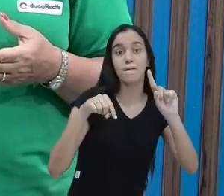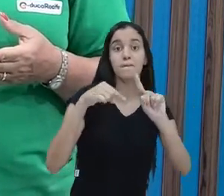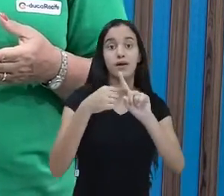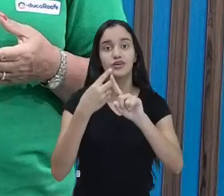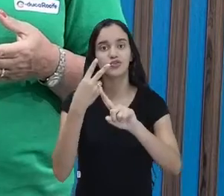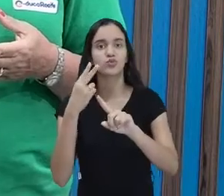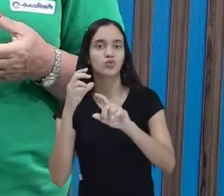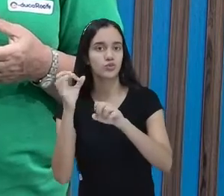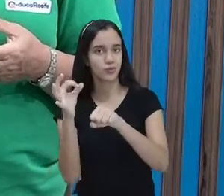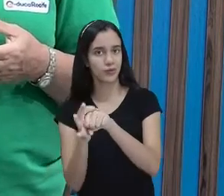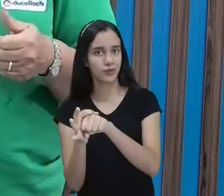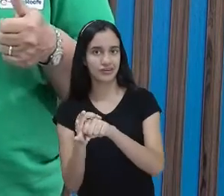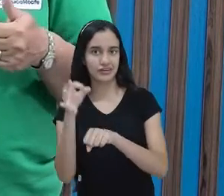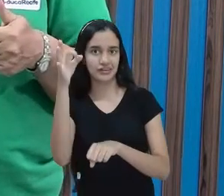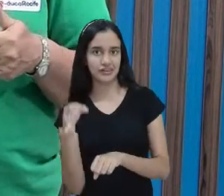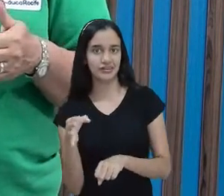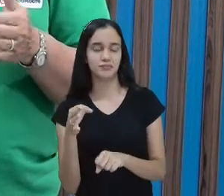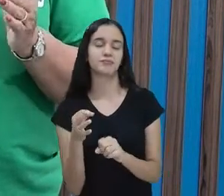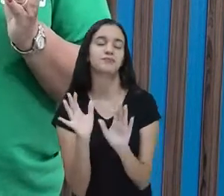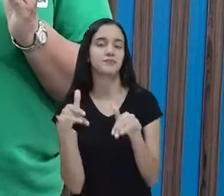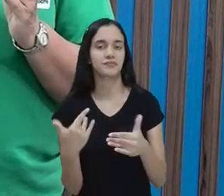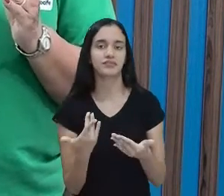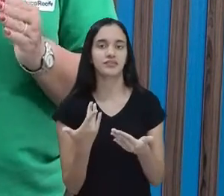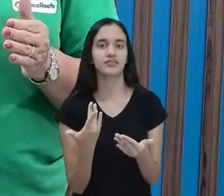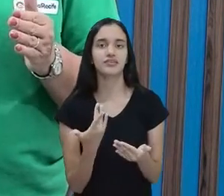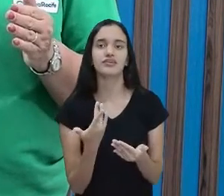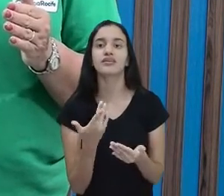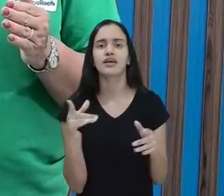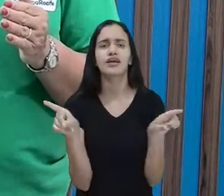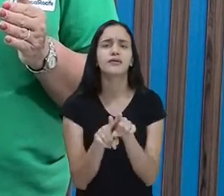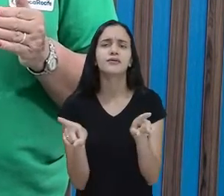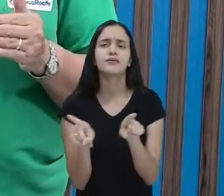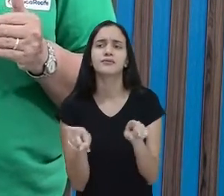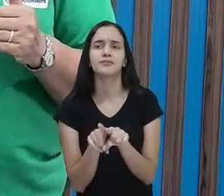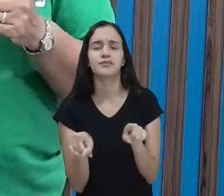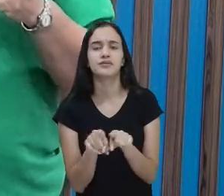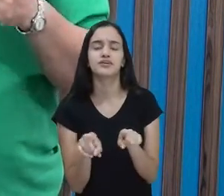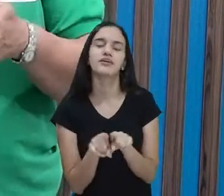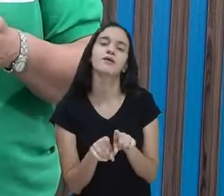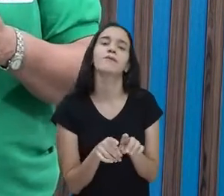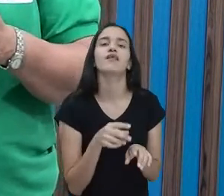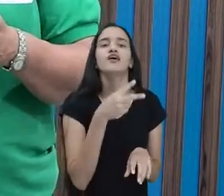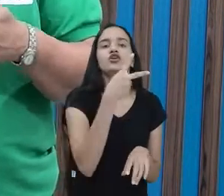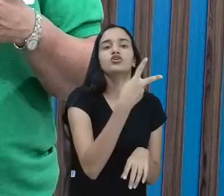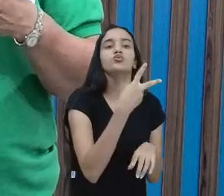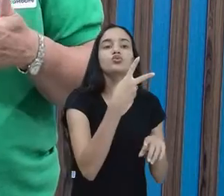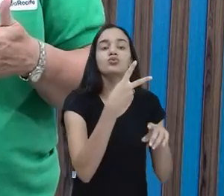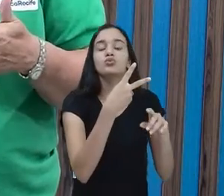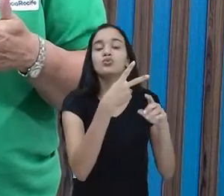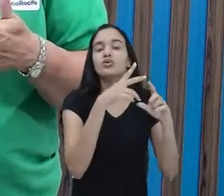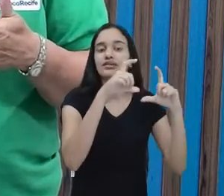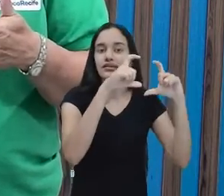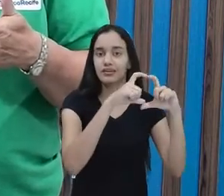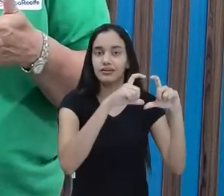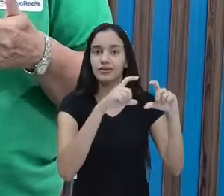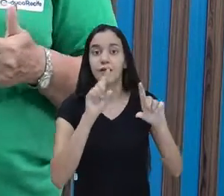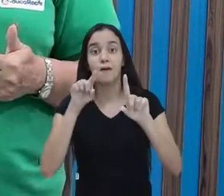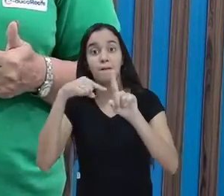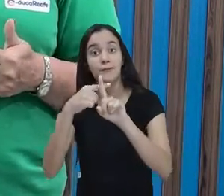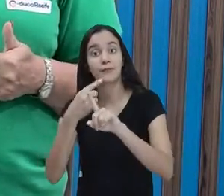moedas. Certo? Então, tá também definido. 2 cédulas e 2